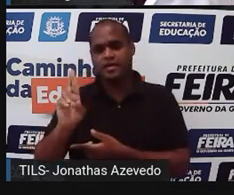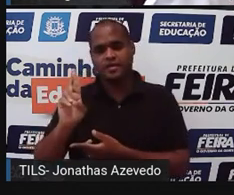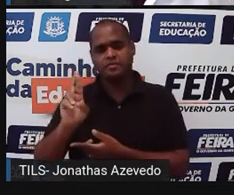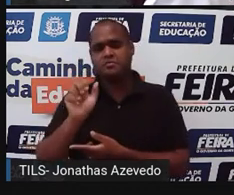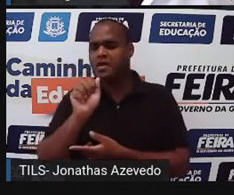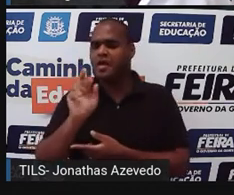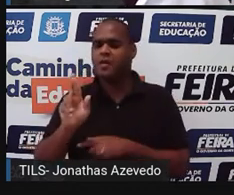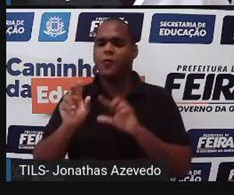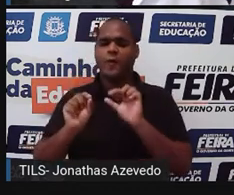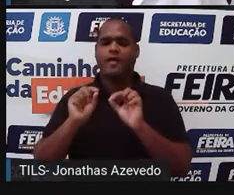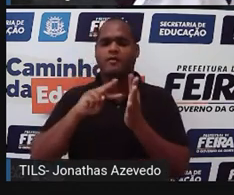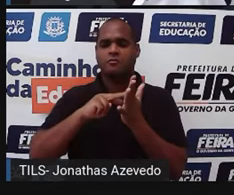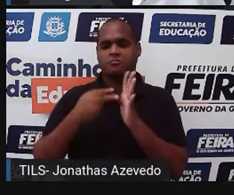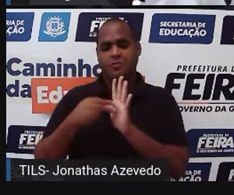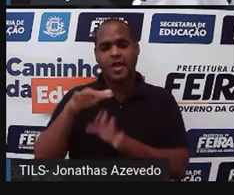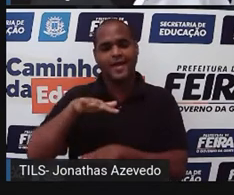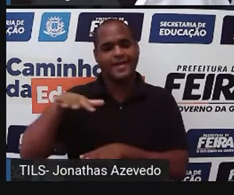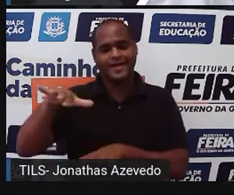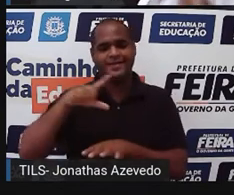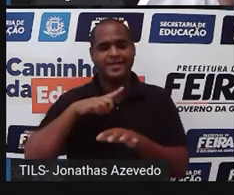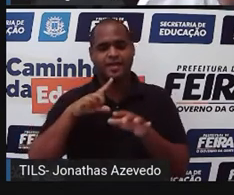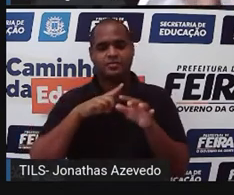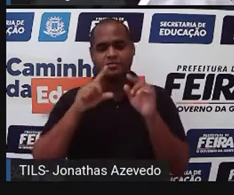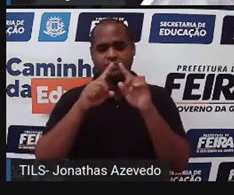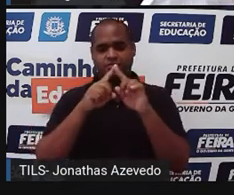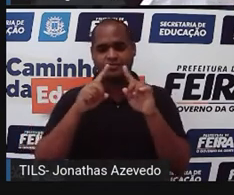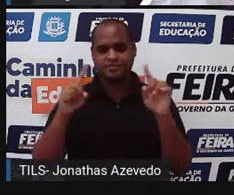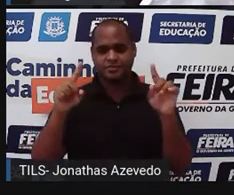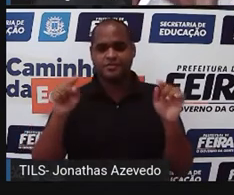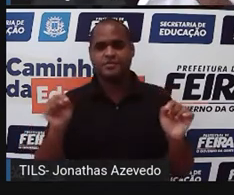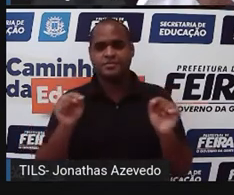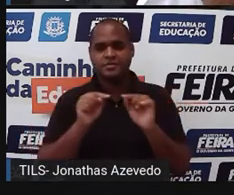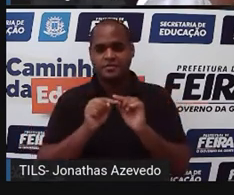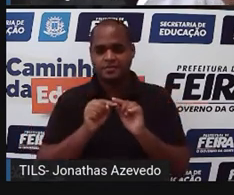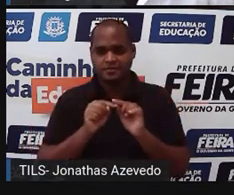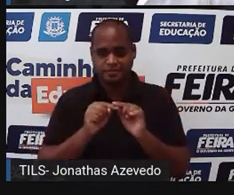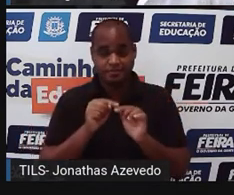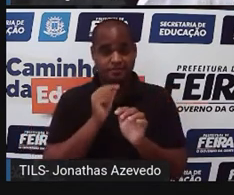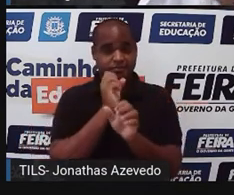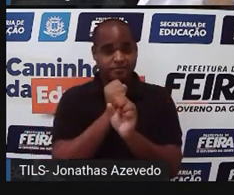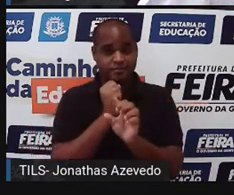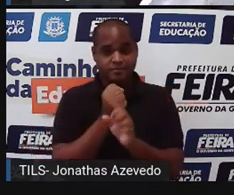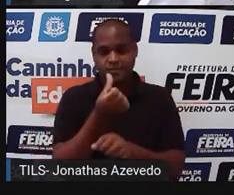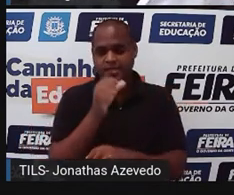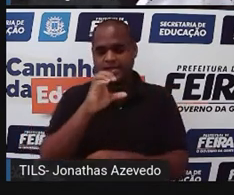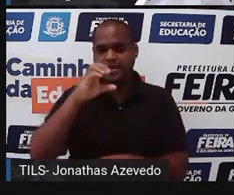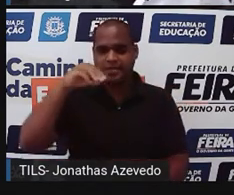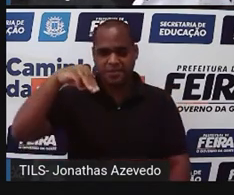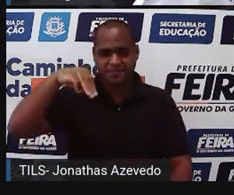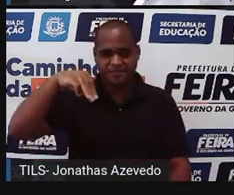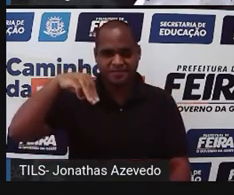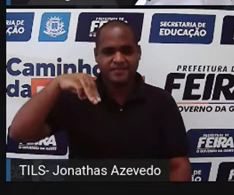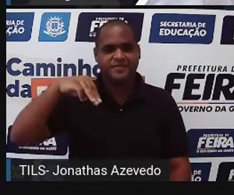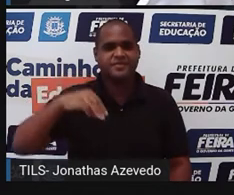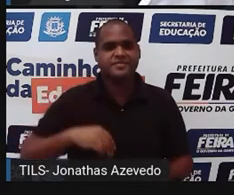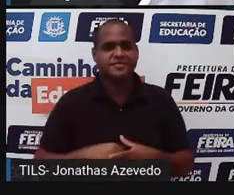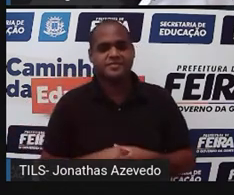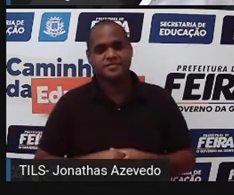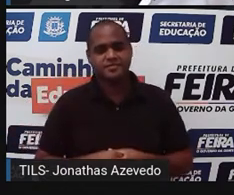a r vai significar a área do retângulo o comprimento do retângulo ali é 6 cm né